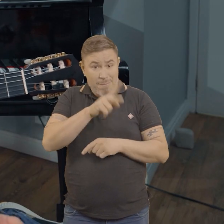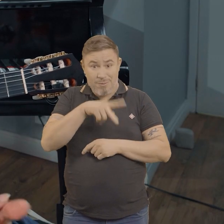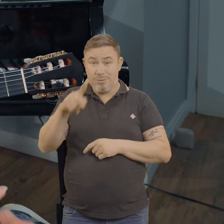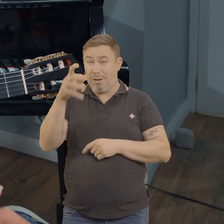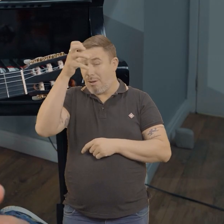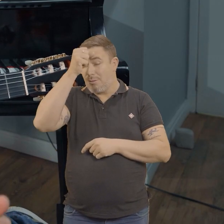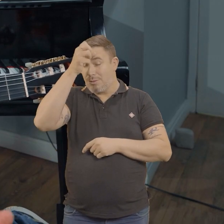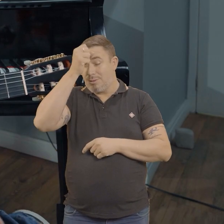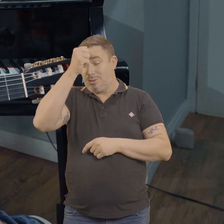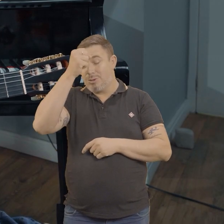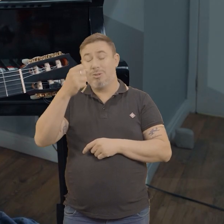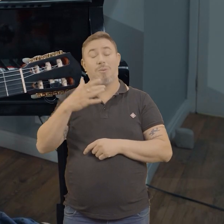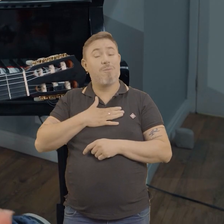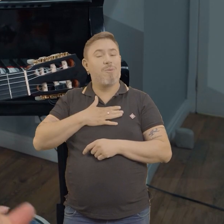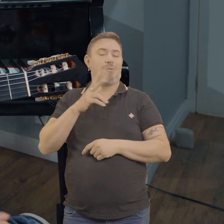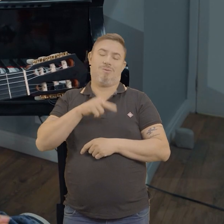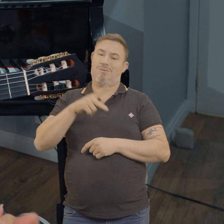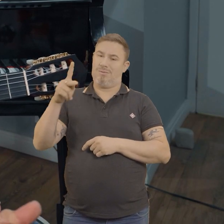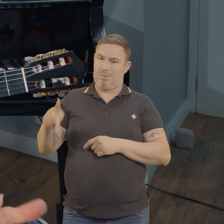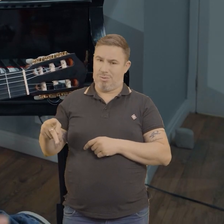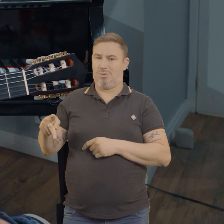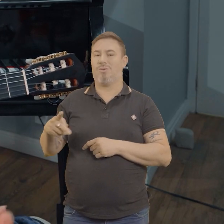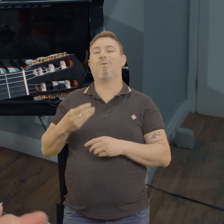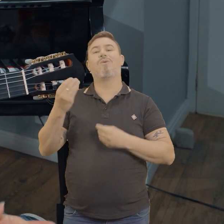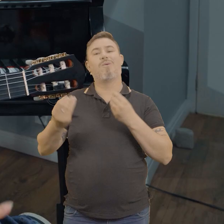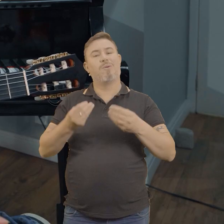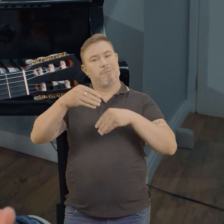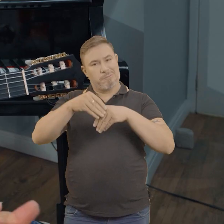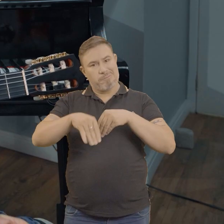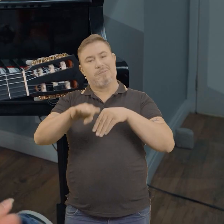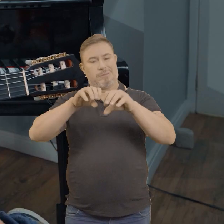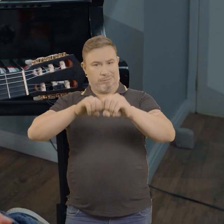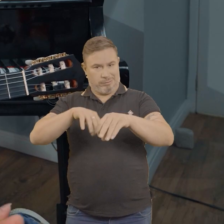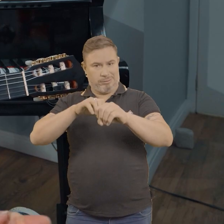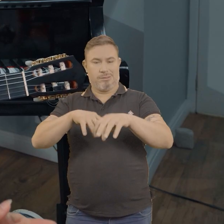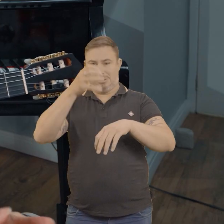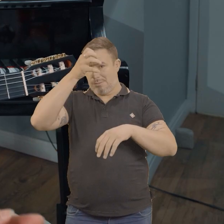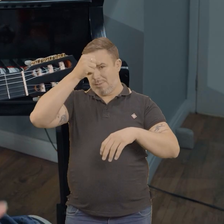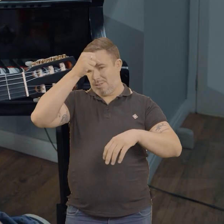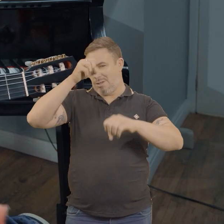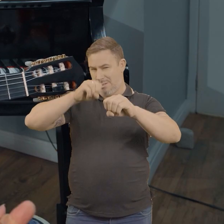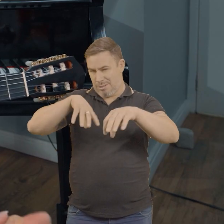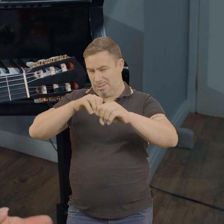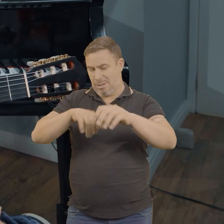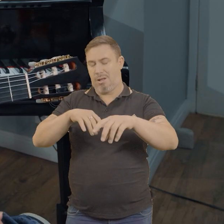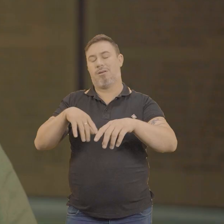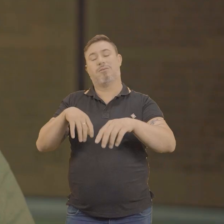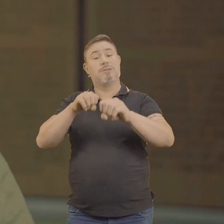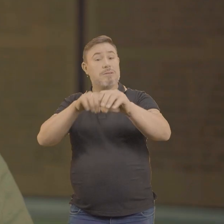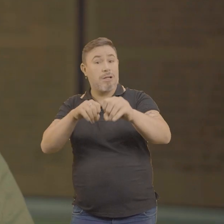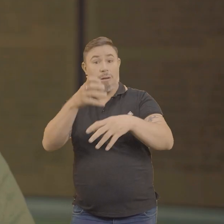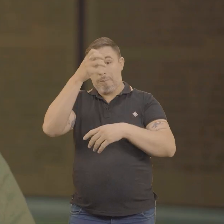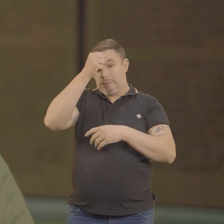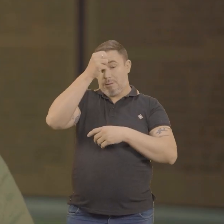Aprendi muito com o meu professor José Magno, como ensinar, né? Aprender a ensinar, né? Ensinar a aprender.